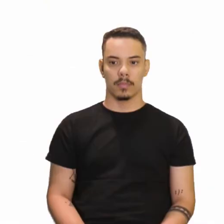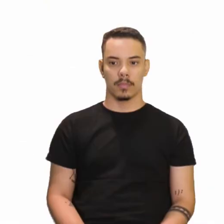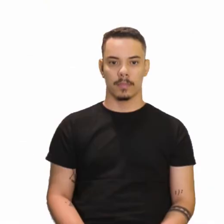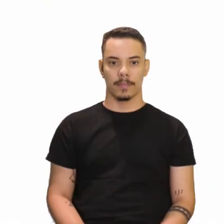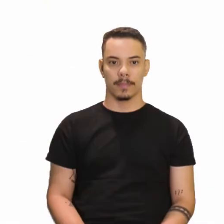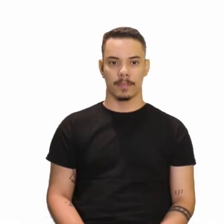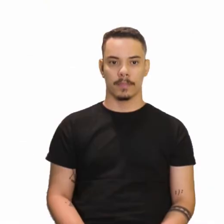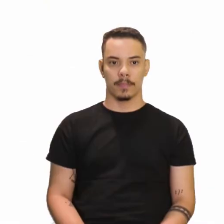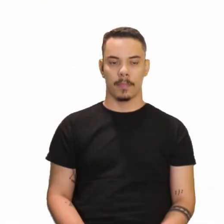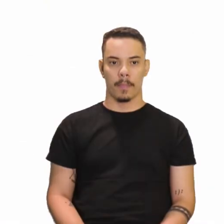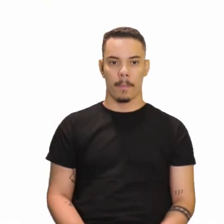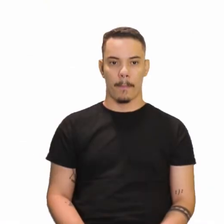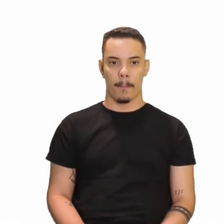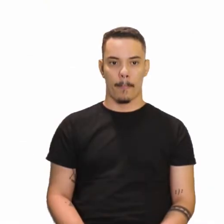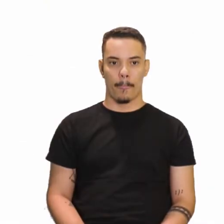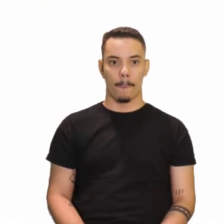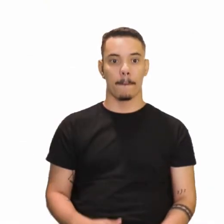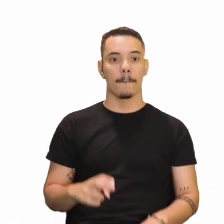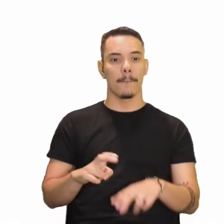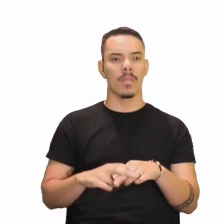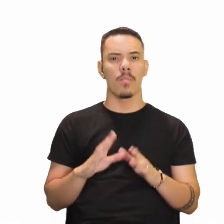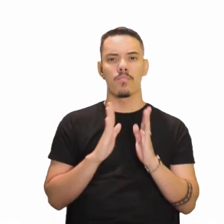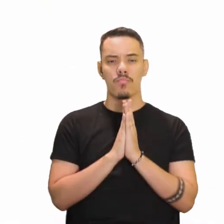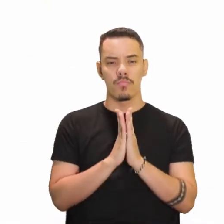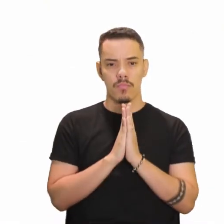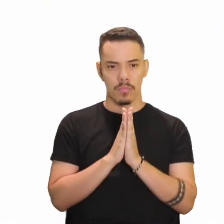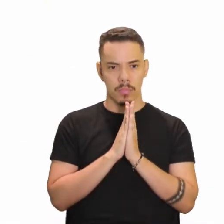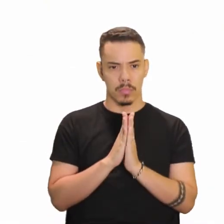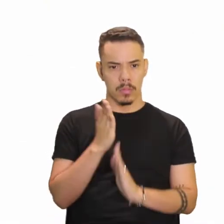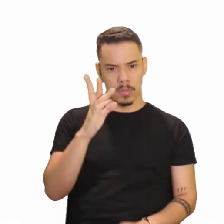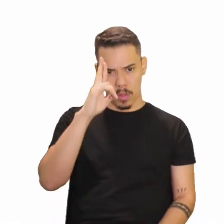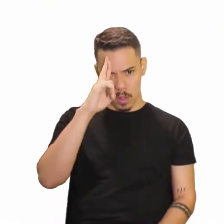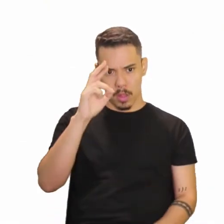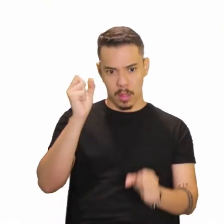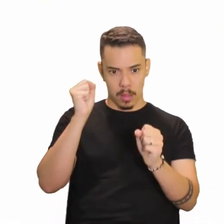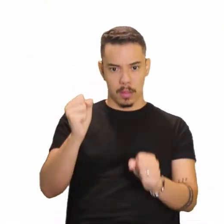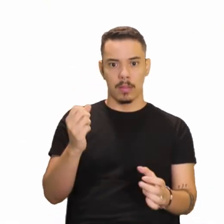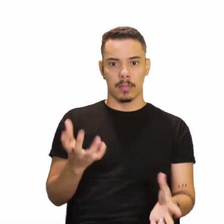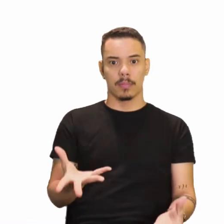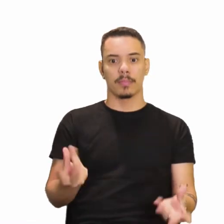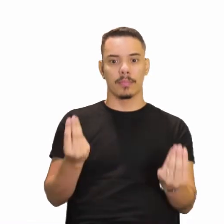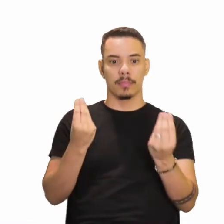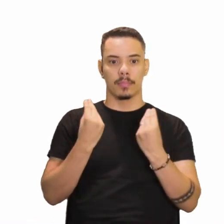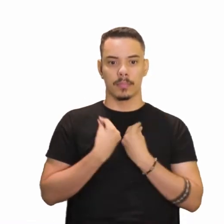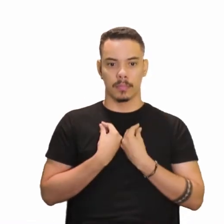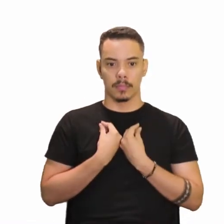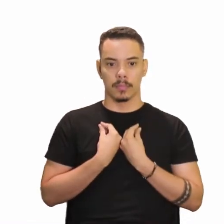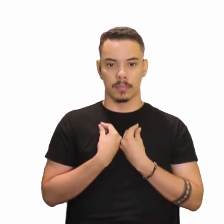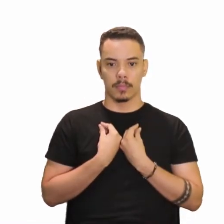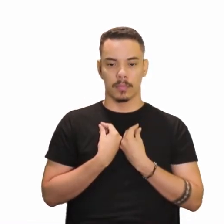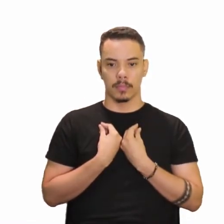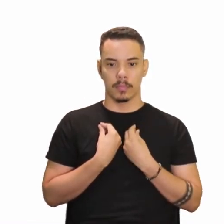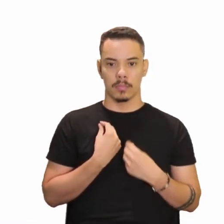olha só aqui por favor o senhor poderia me dar uma